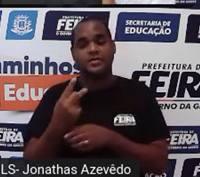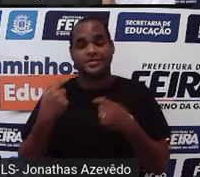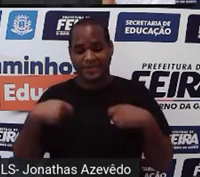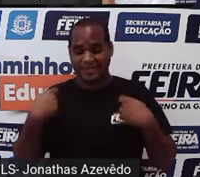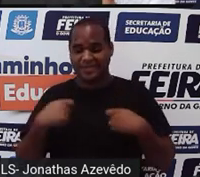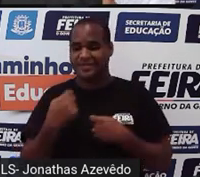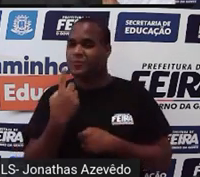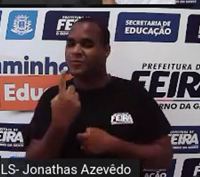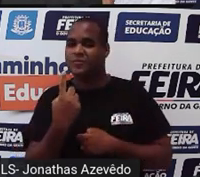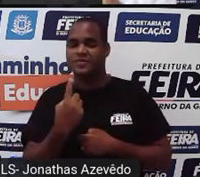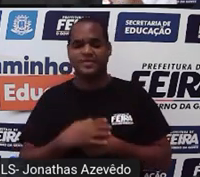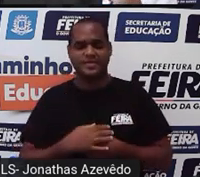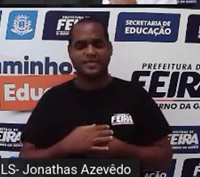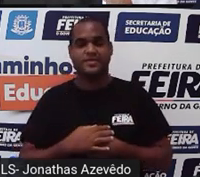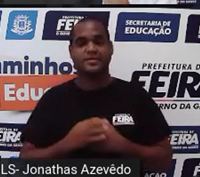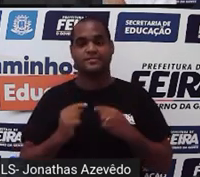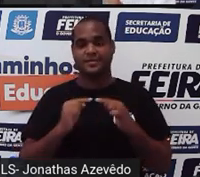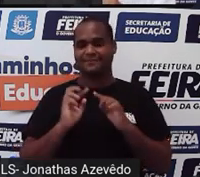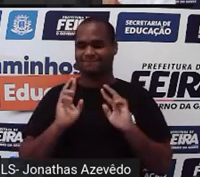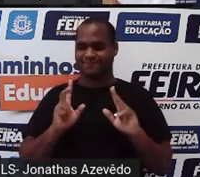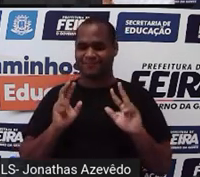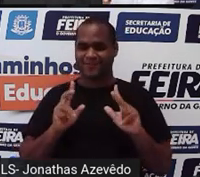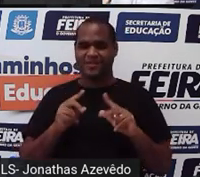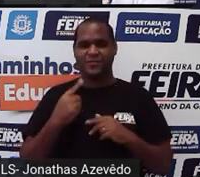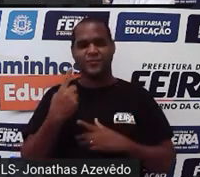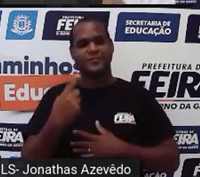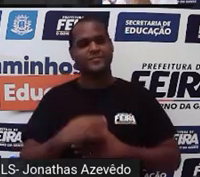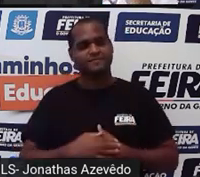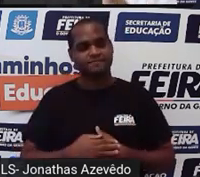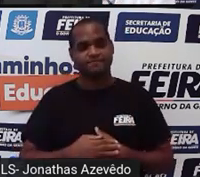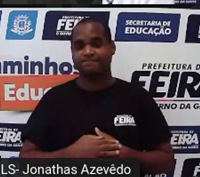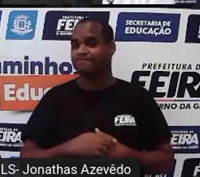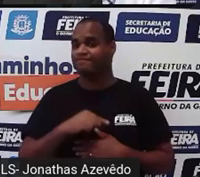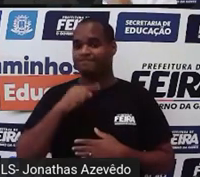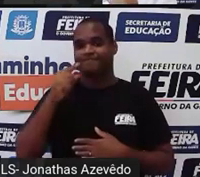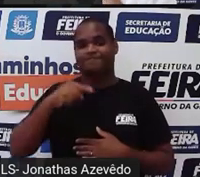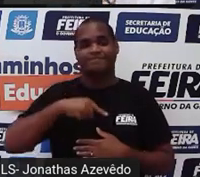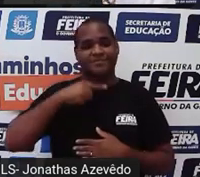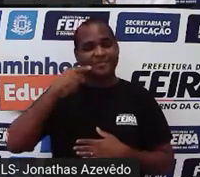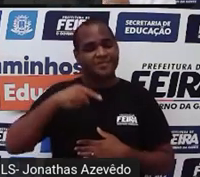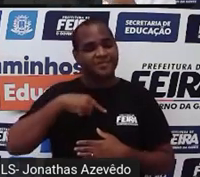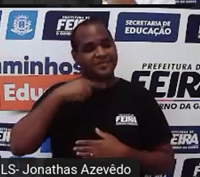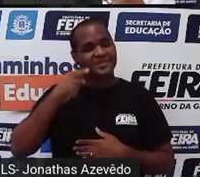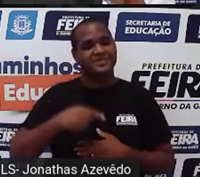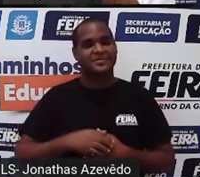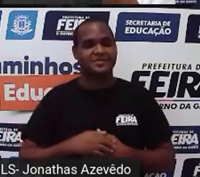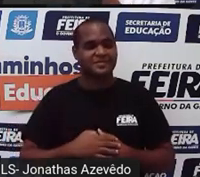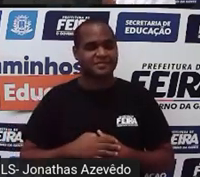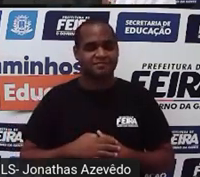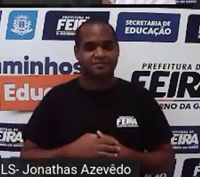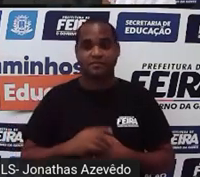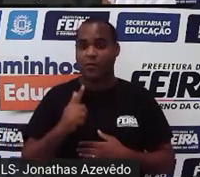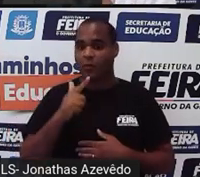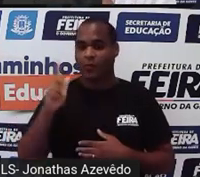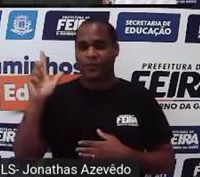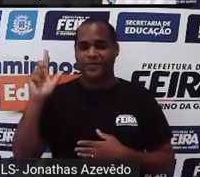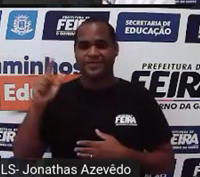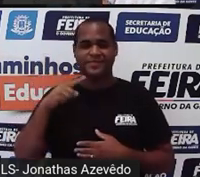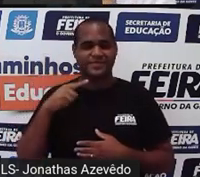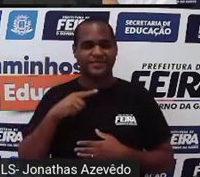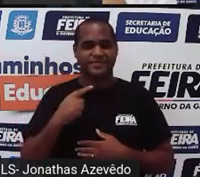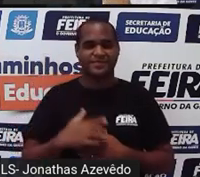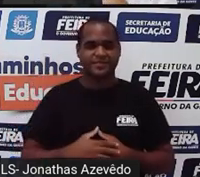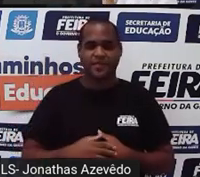tem que ser igual a um Então tá sendo diferente de um não funcionou e vamos ao próximo